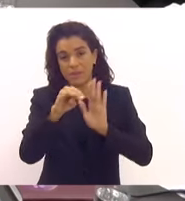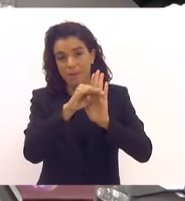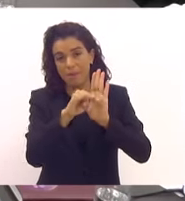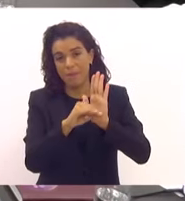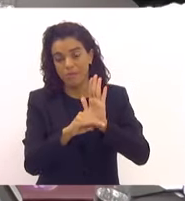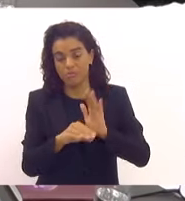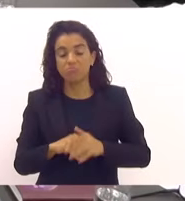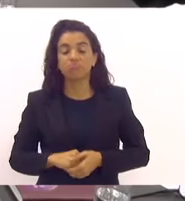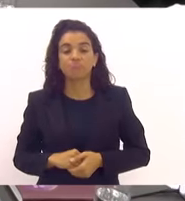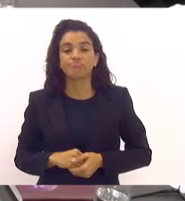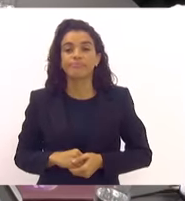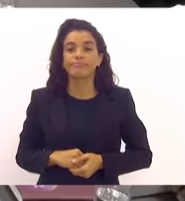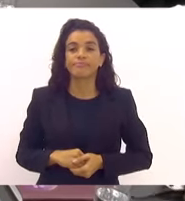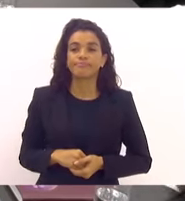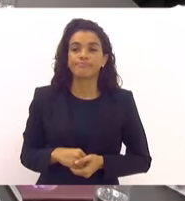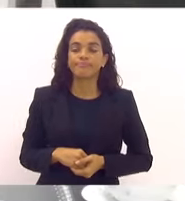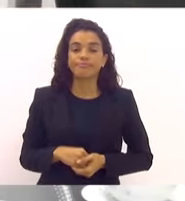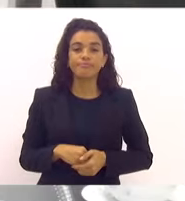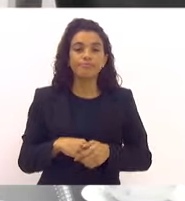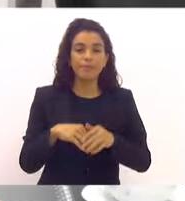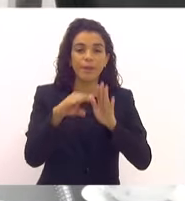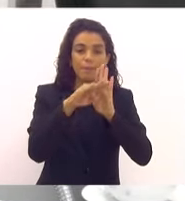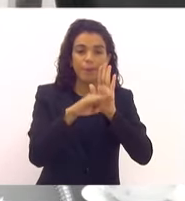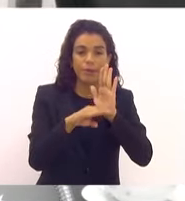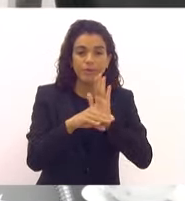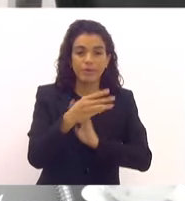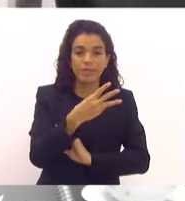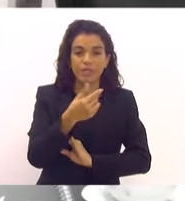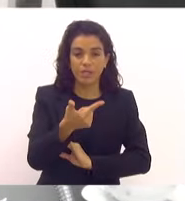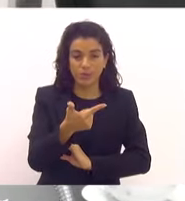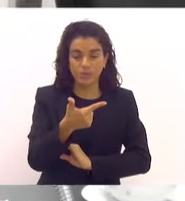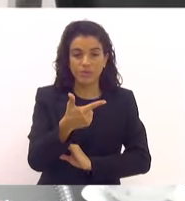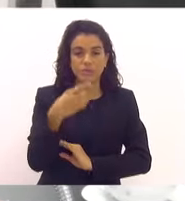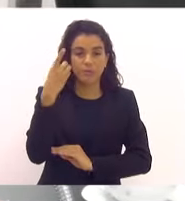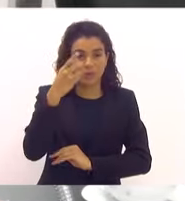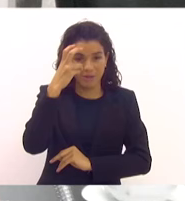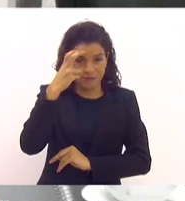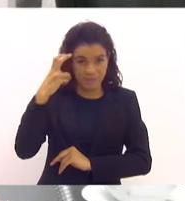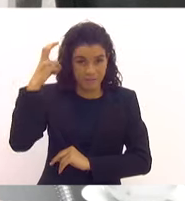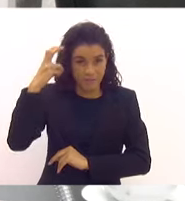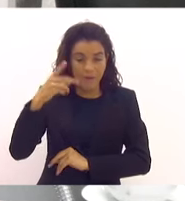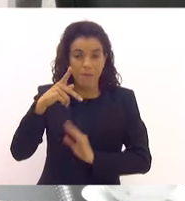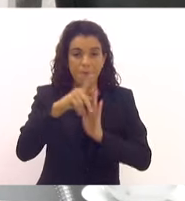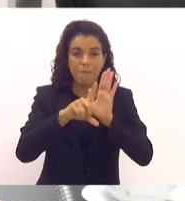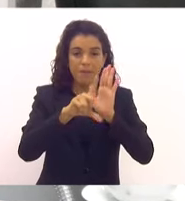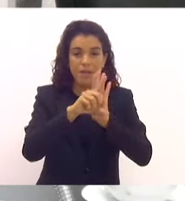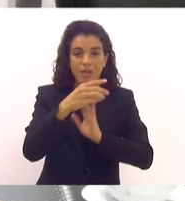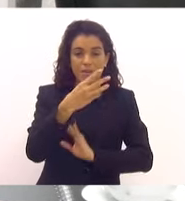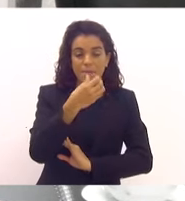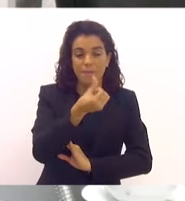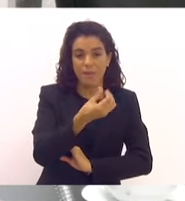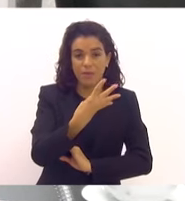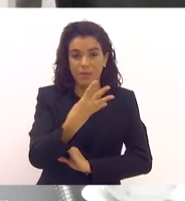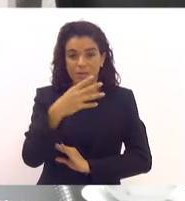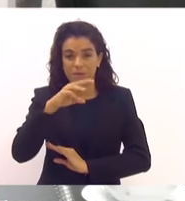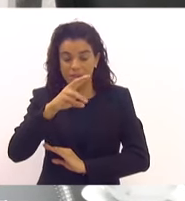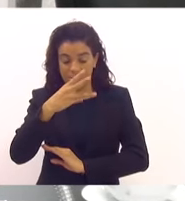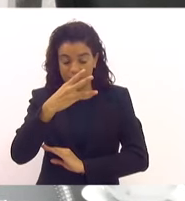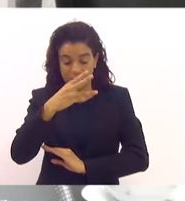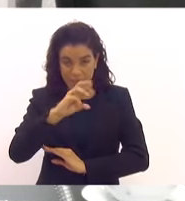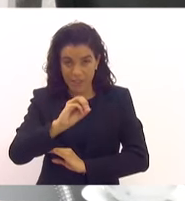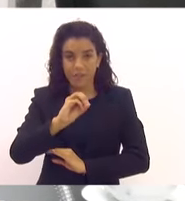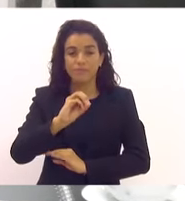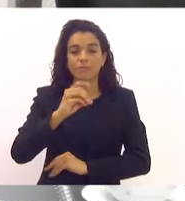certo. Tá certo. Então, vamos lá. Vamos para o 32 da pauta, que é o projeto de relatoria da deputada Verônica. É o PL 6430 de 22, de autoria da